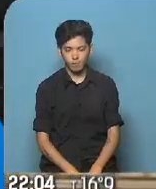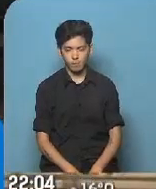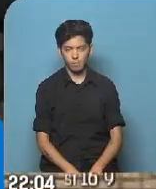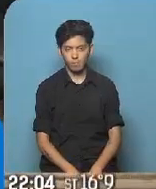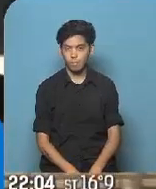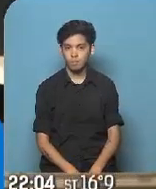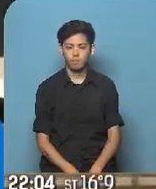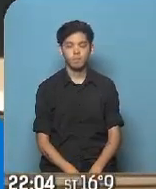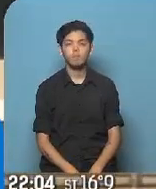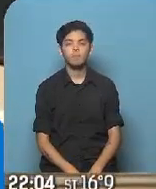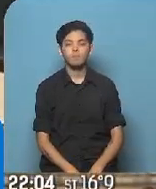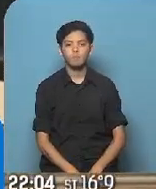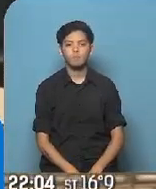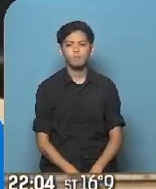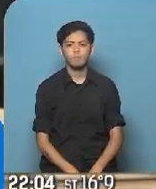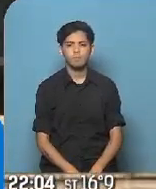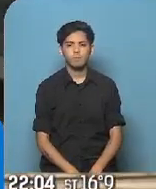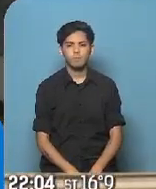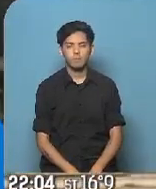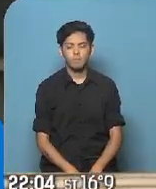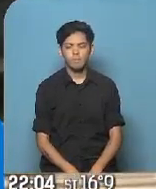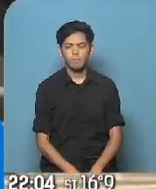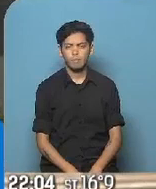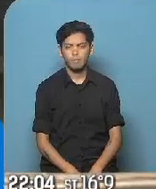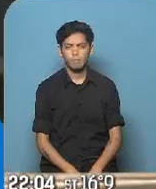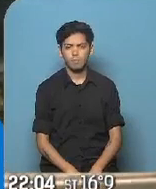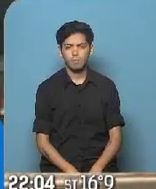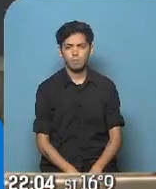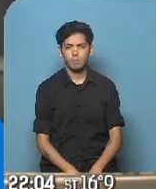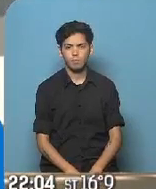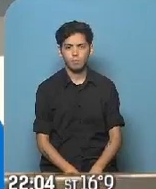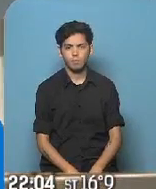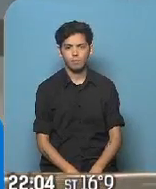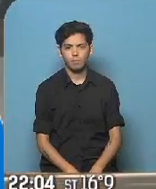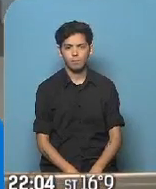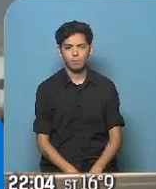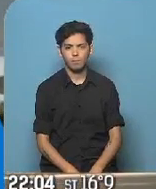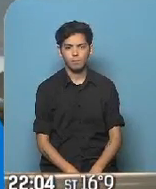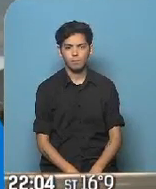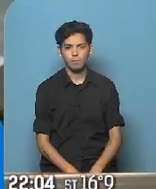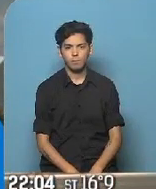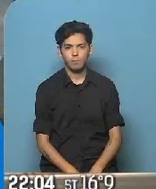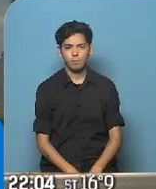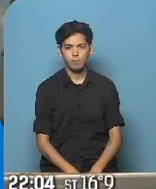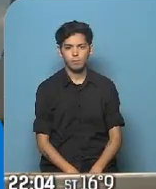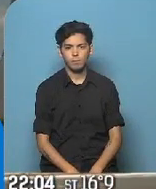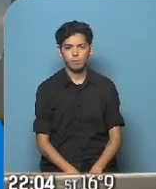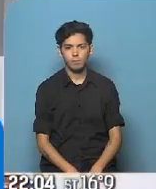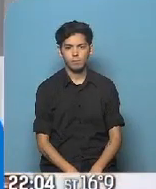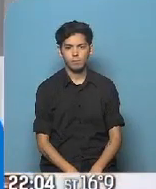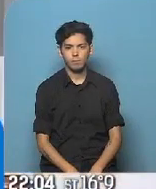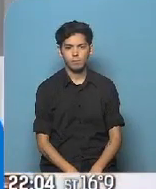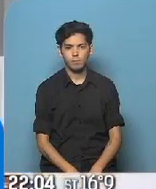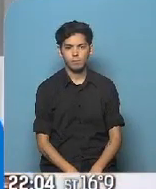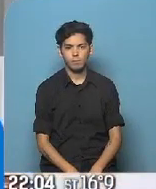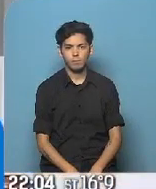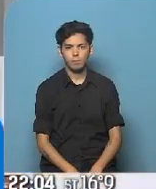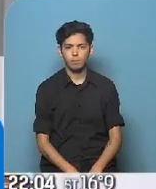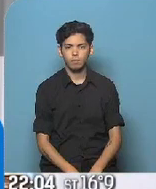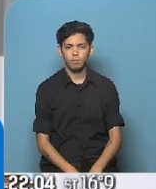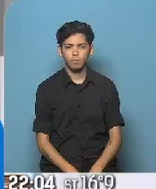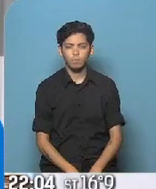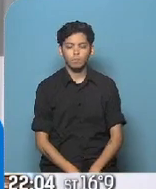Que é intolerável, exatamente a intolerância que tem havido na sociedade brasileira. É intolerável que as